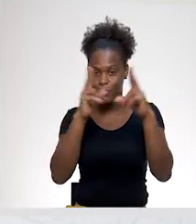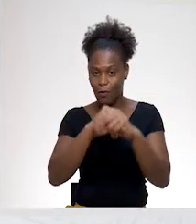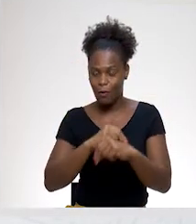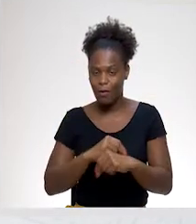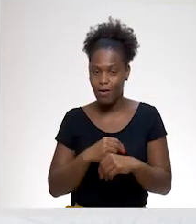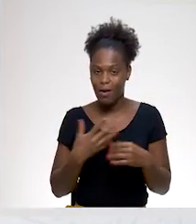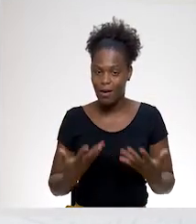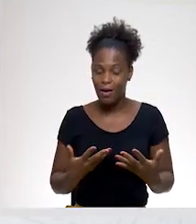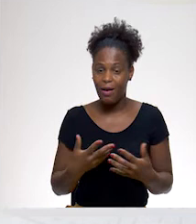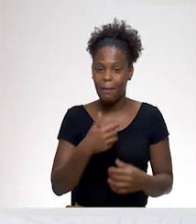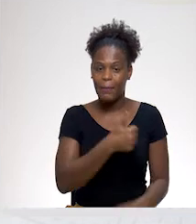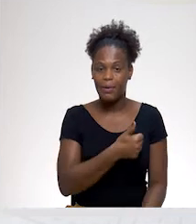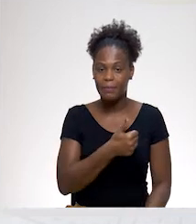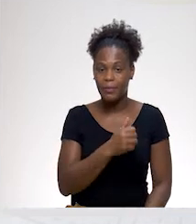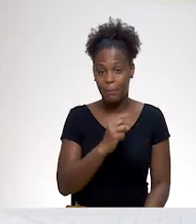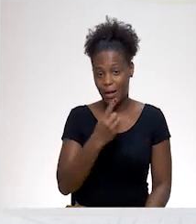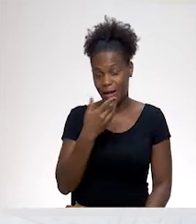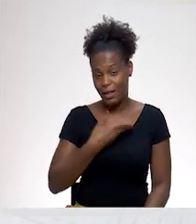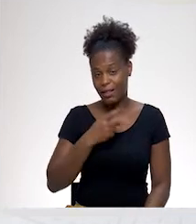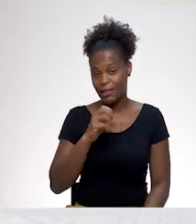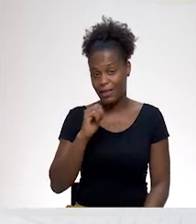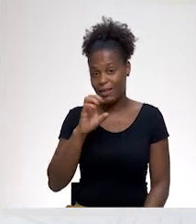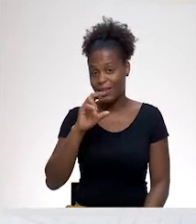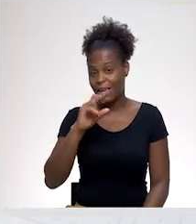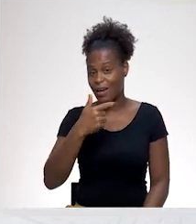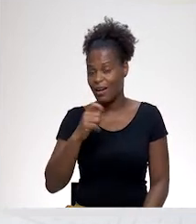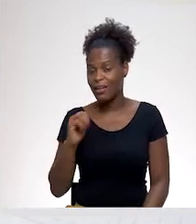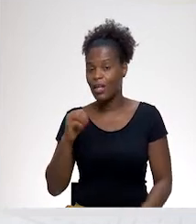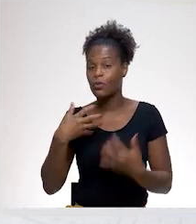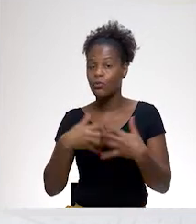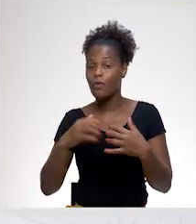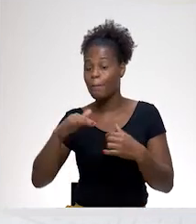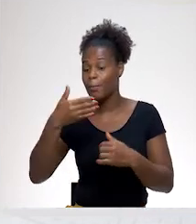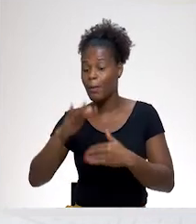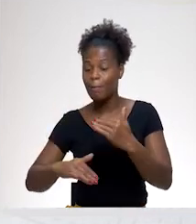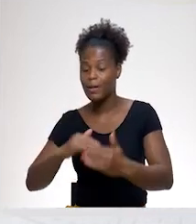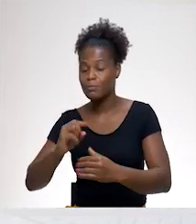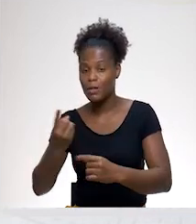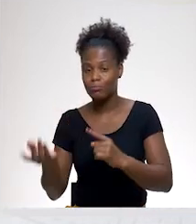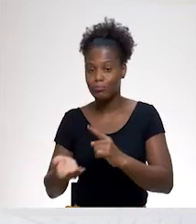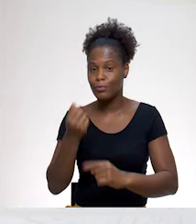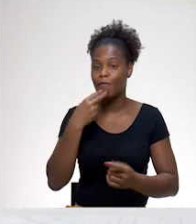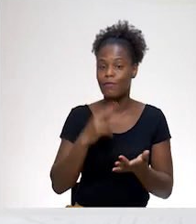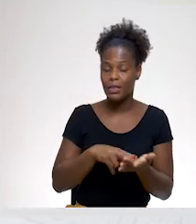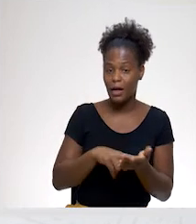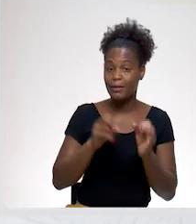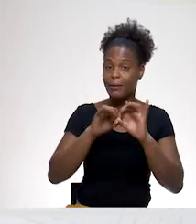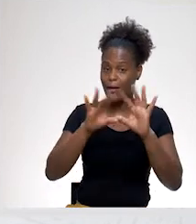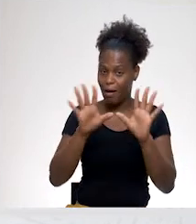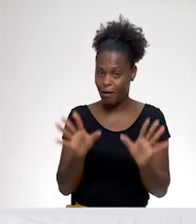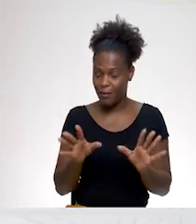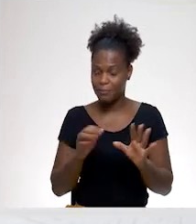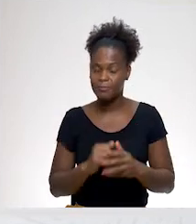filosofia moderna. A linha B, para Descartes, a dúvida é o primeiro passo para atingir uma